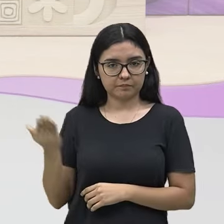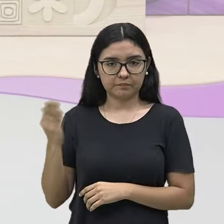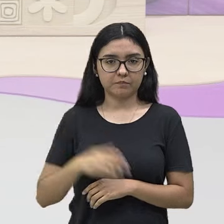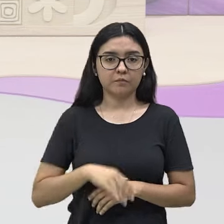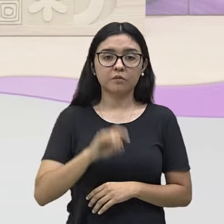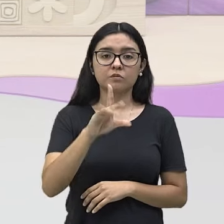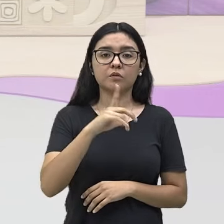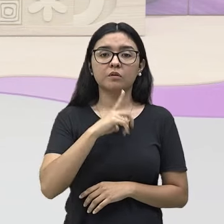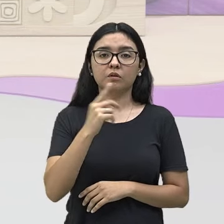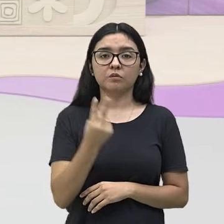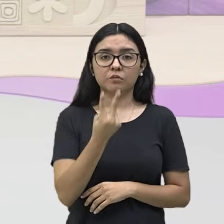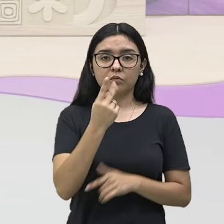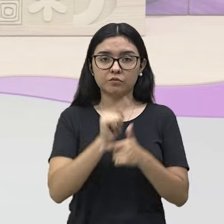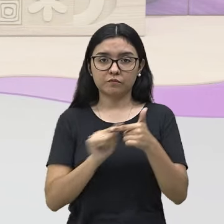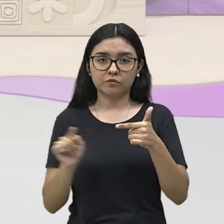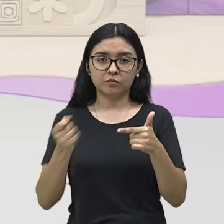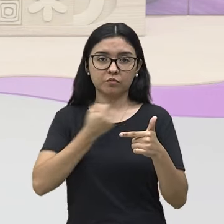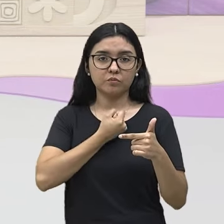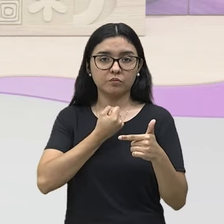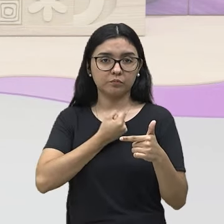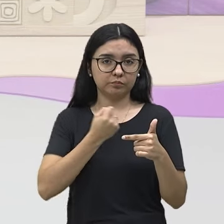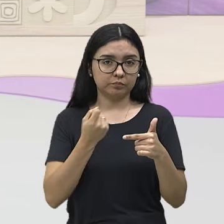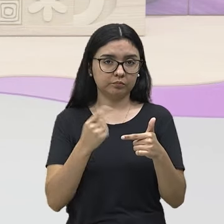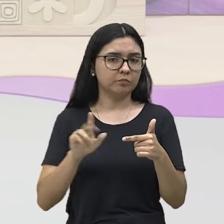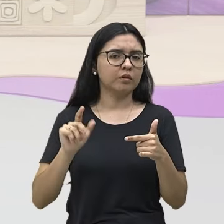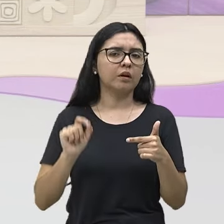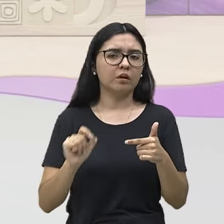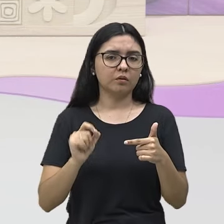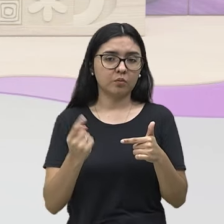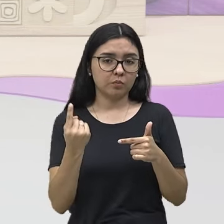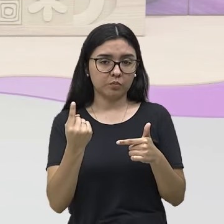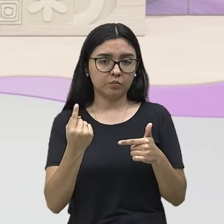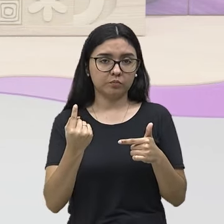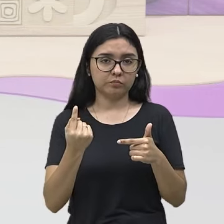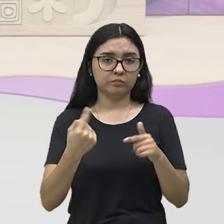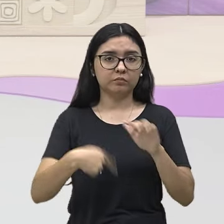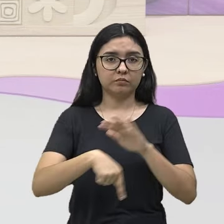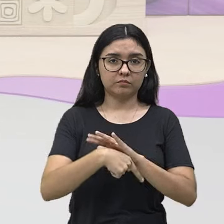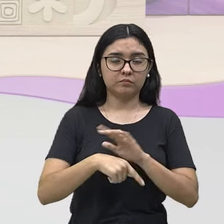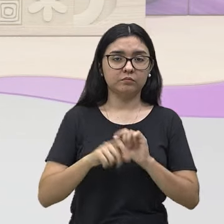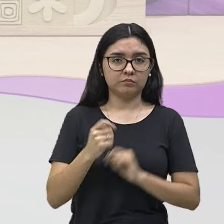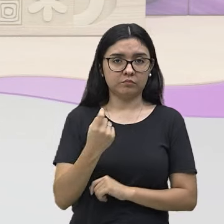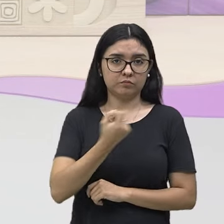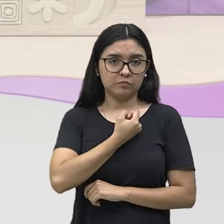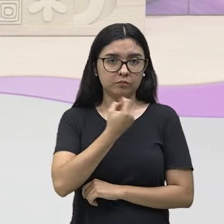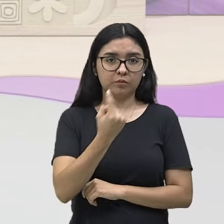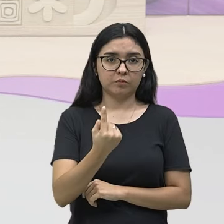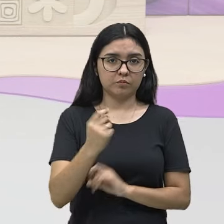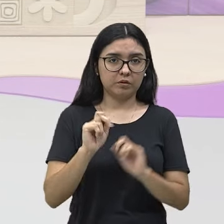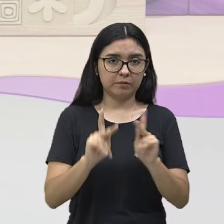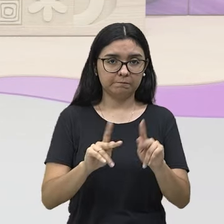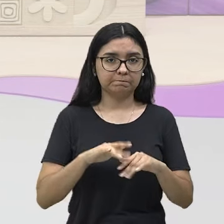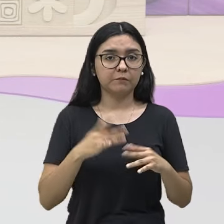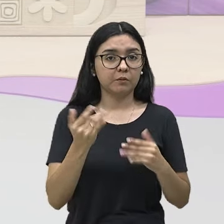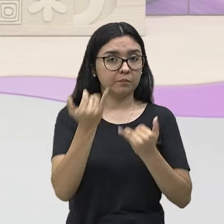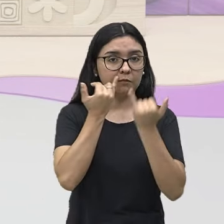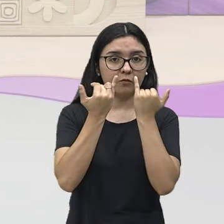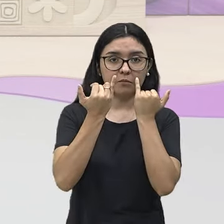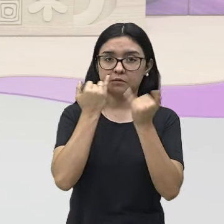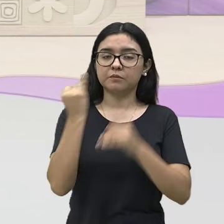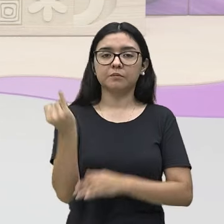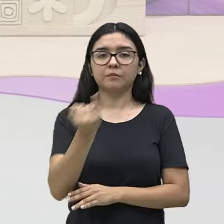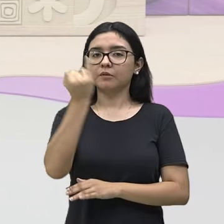tem dois divisores. Quem são eles? 1 e ele mesmo. Tá legal? Essa é uma informação